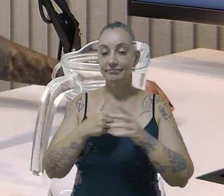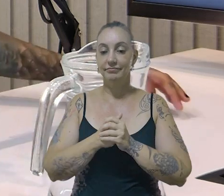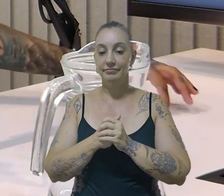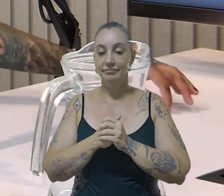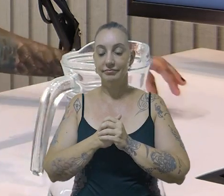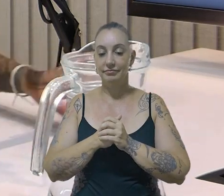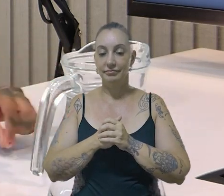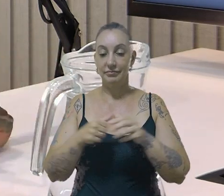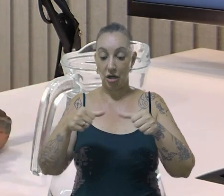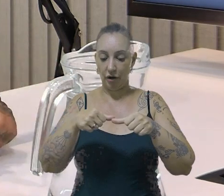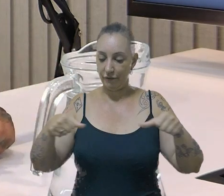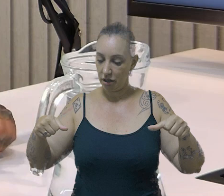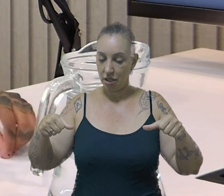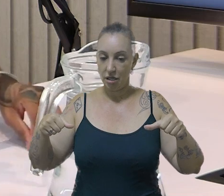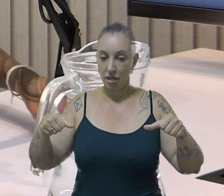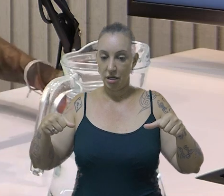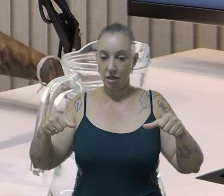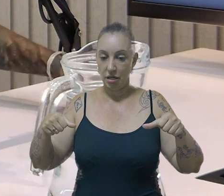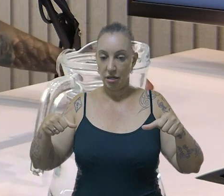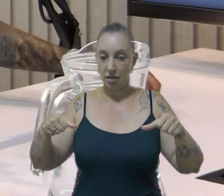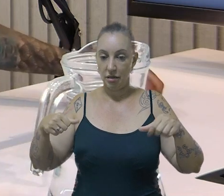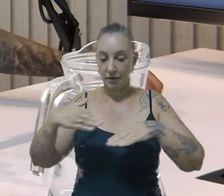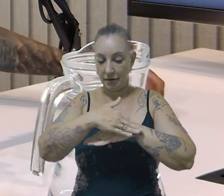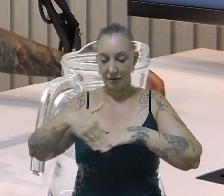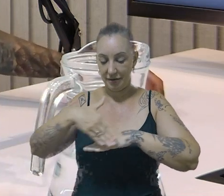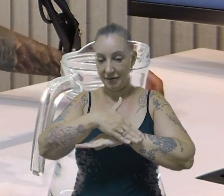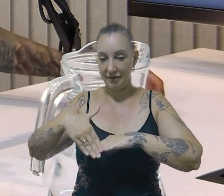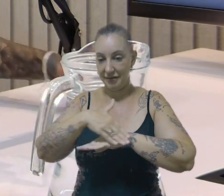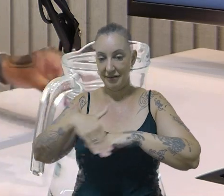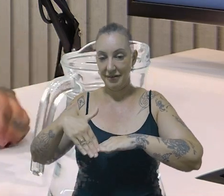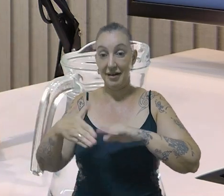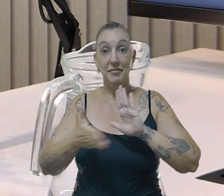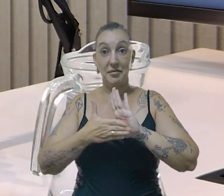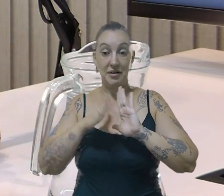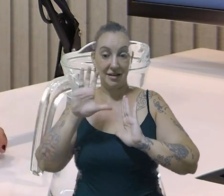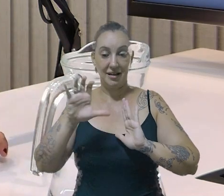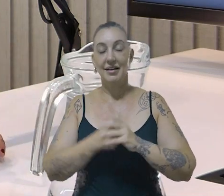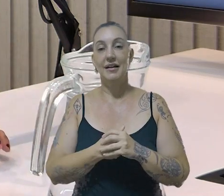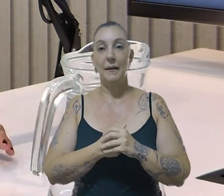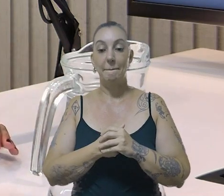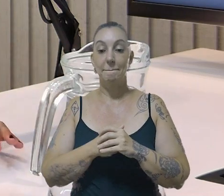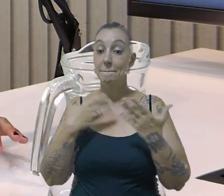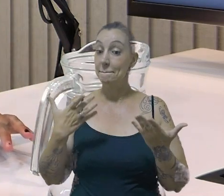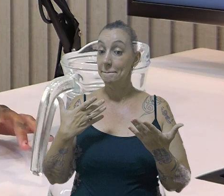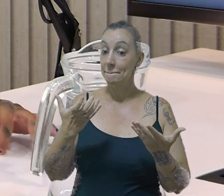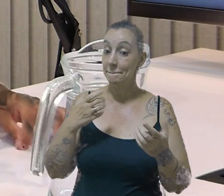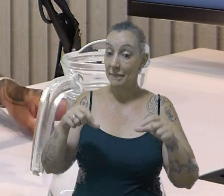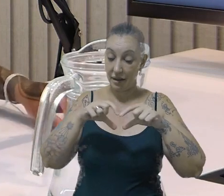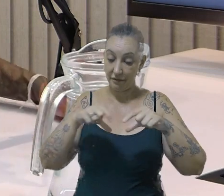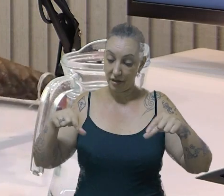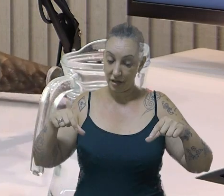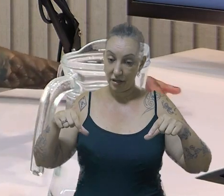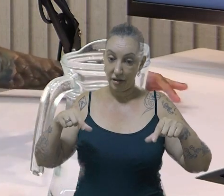fita que cruzava assim e aí ele tinha que dar uma cerrada no cenário dele inteiro a minha proposta era essa então Car queria colocar uma fita assim uma